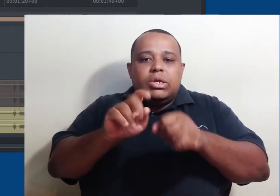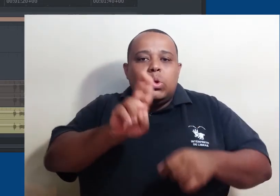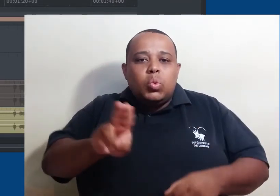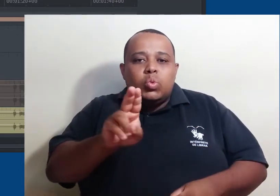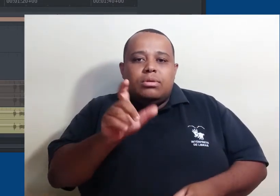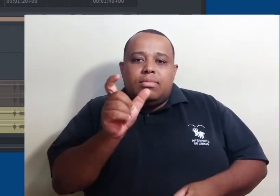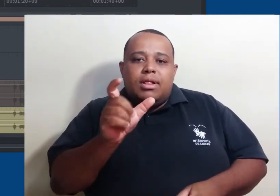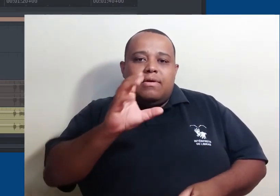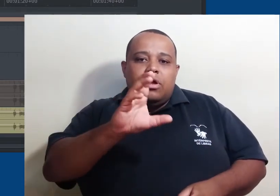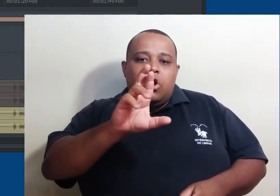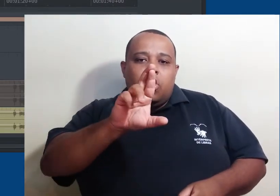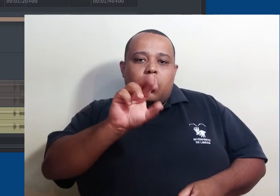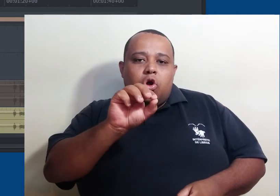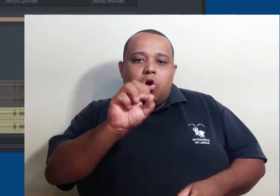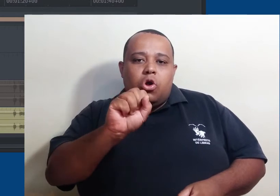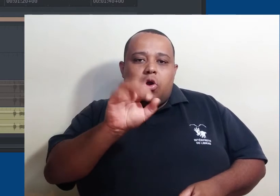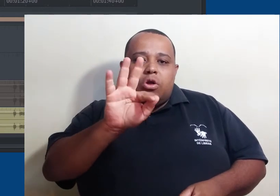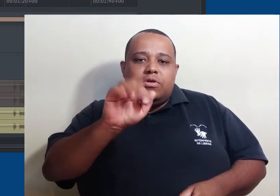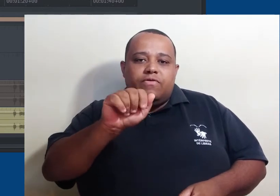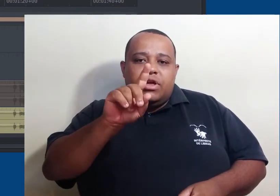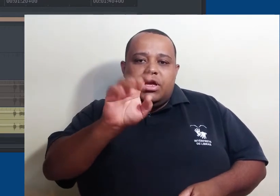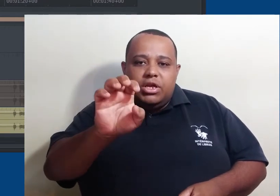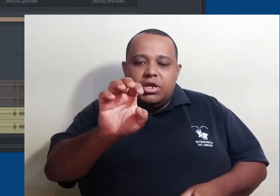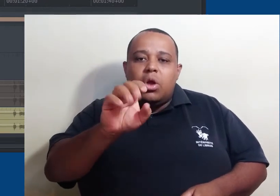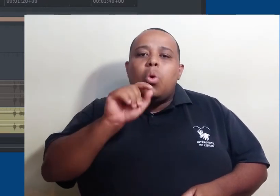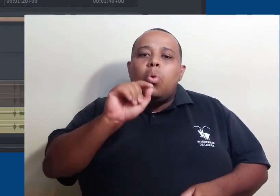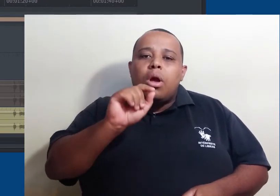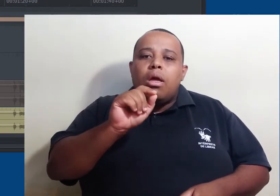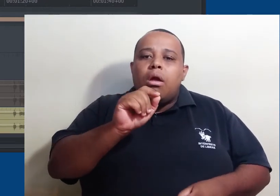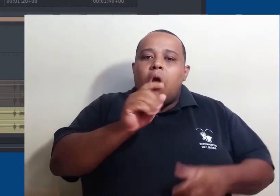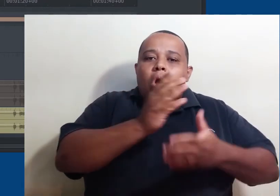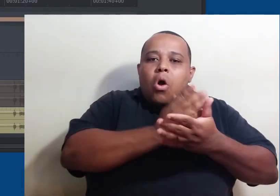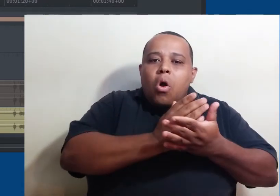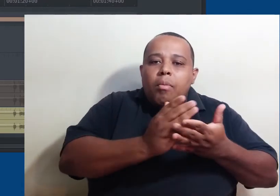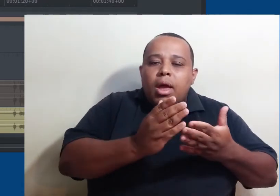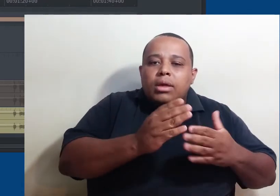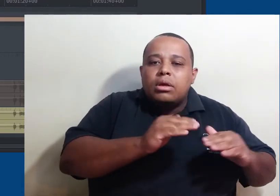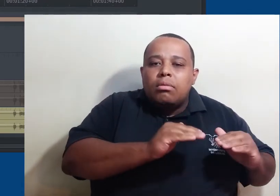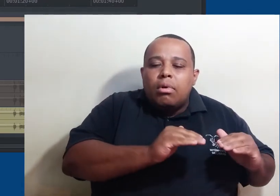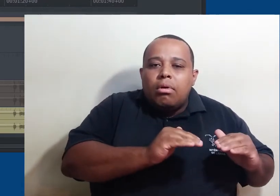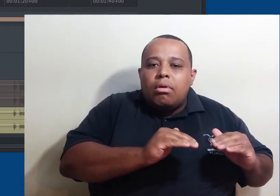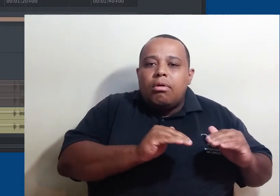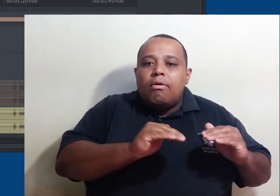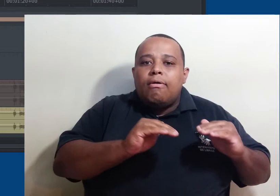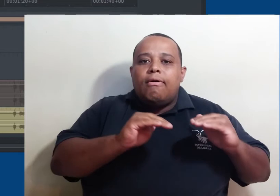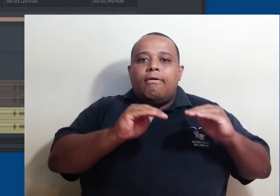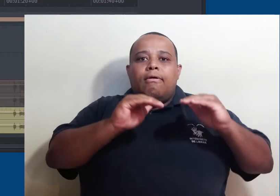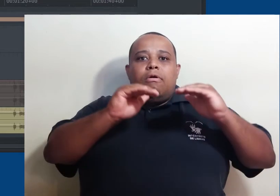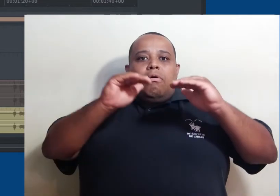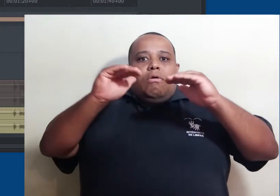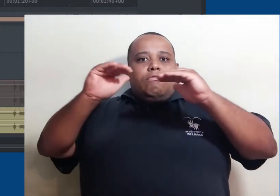poucos. Olá pessoal, tudo bem? Meu nome é Luiz. Eu sou assistente audiovisual do LDI, que é o Laboratório de Design Institucional